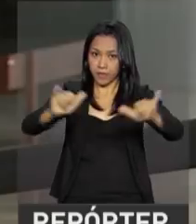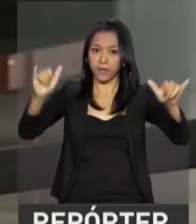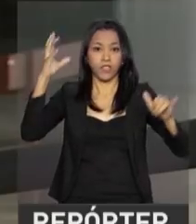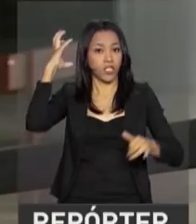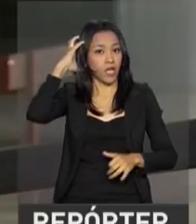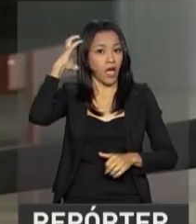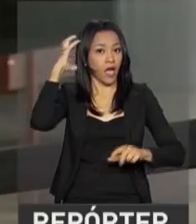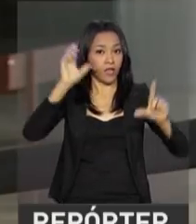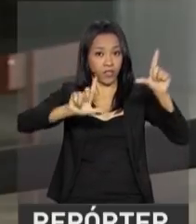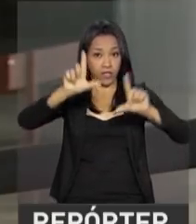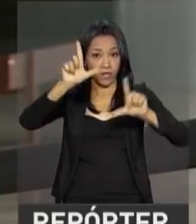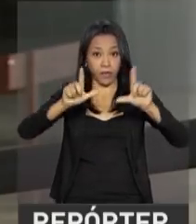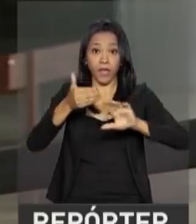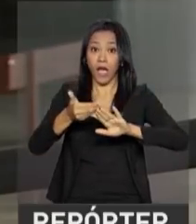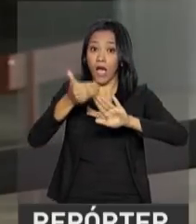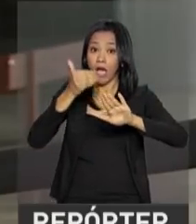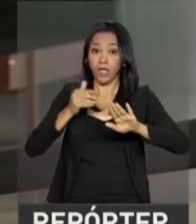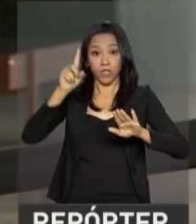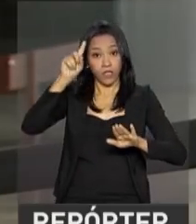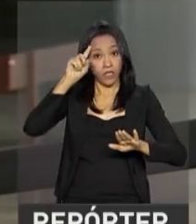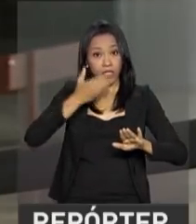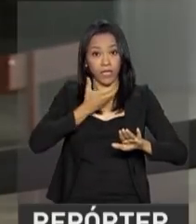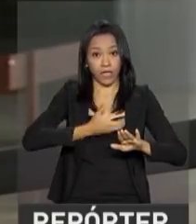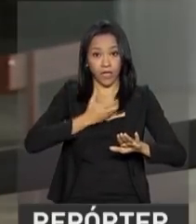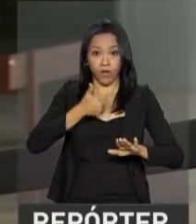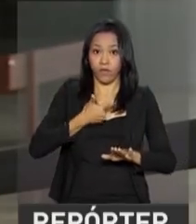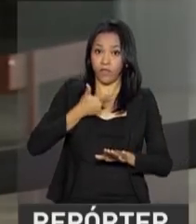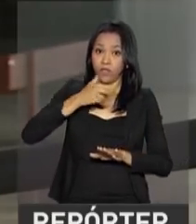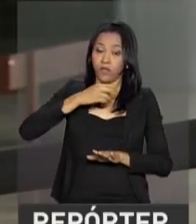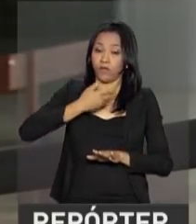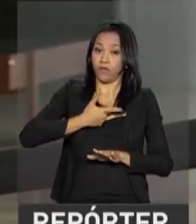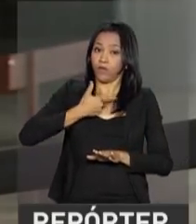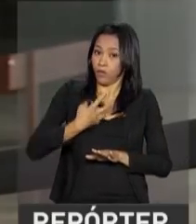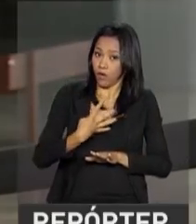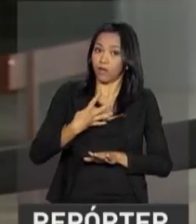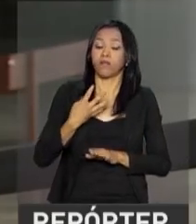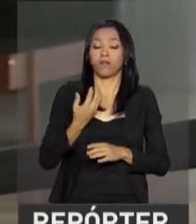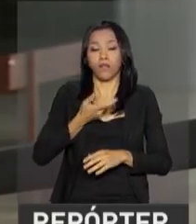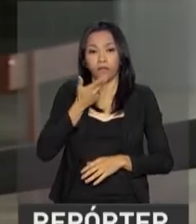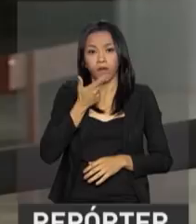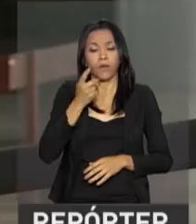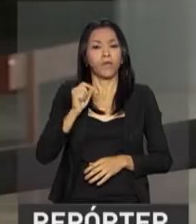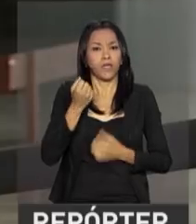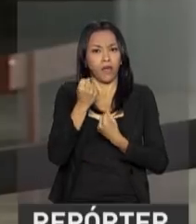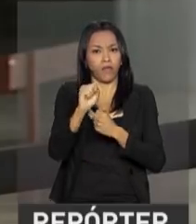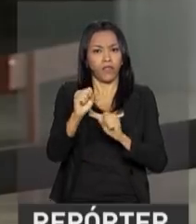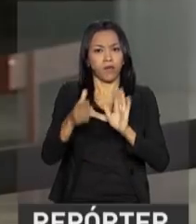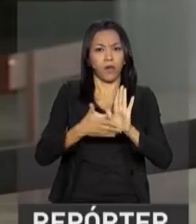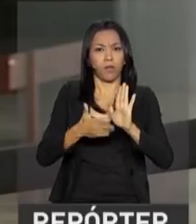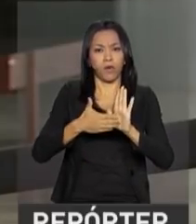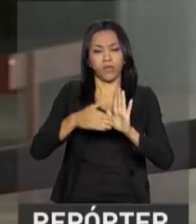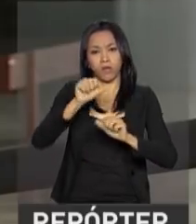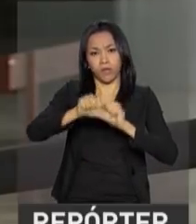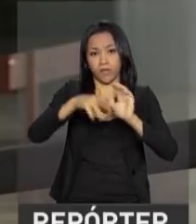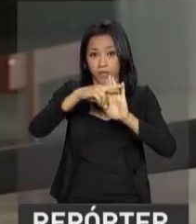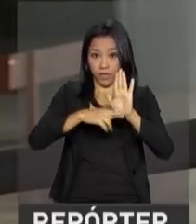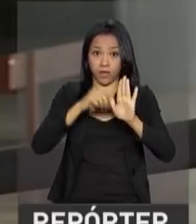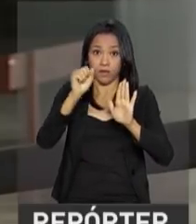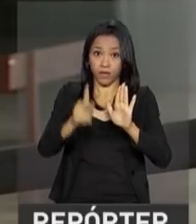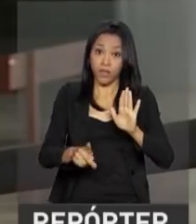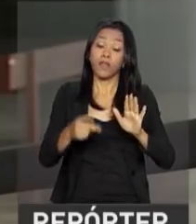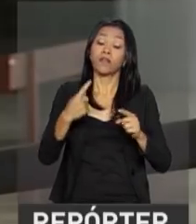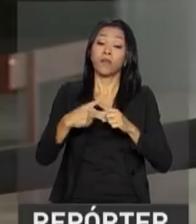na véspera do natal temer além de defender a reforma da previdência temer fez um balanço do governo